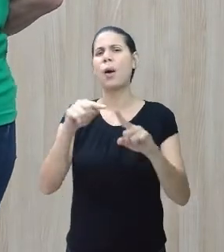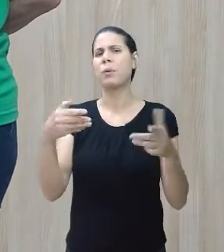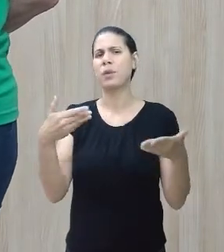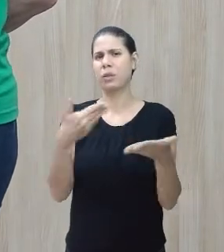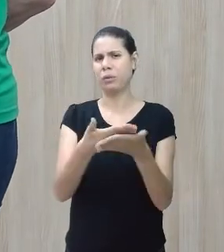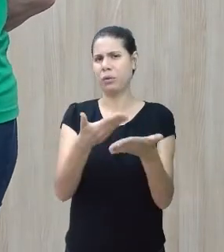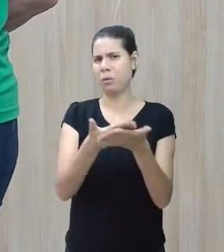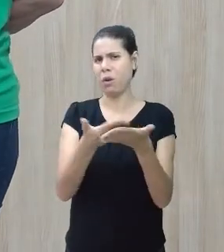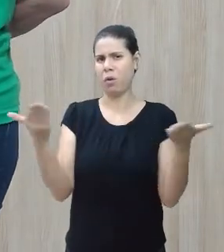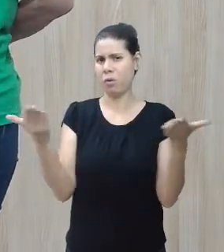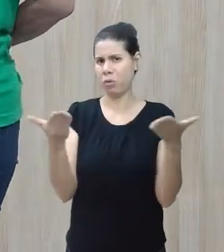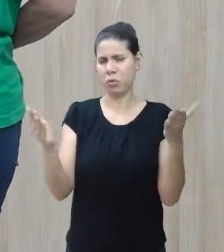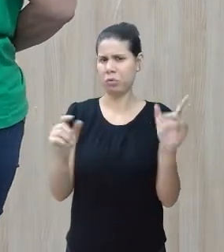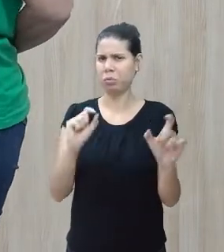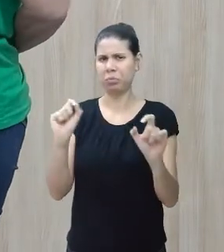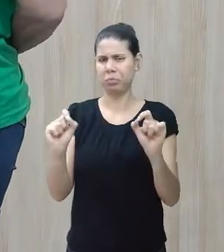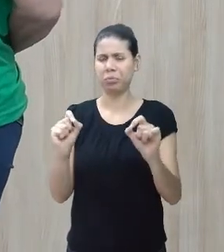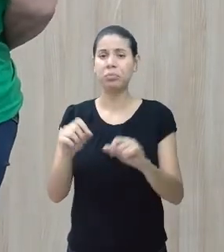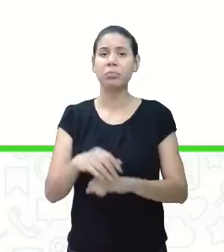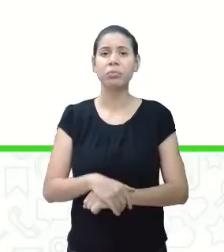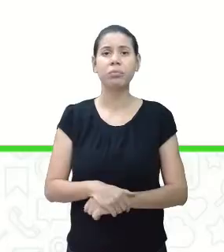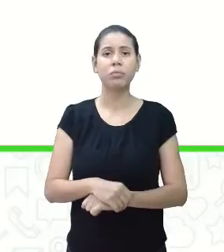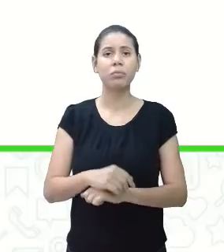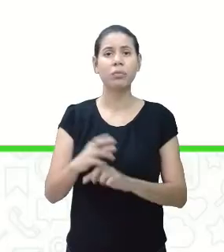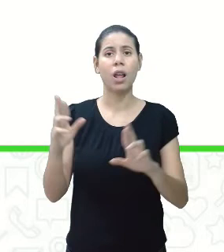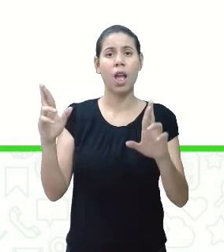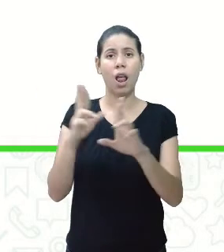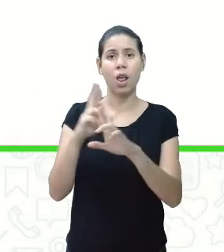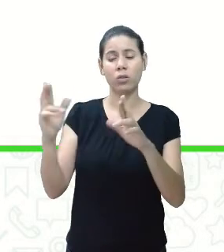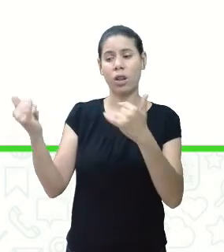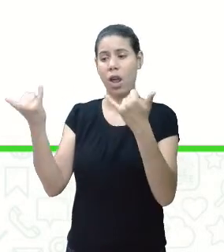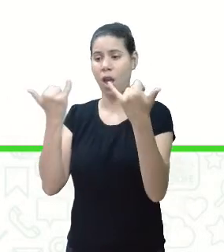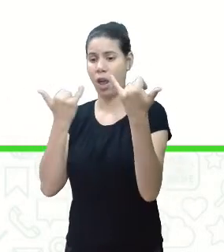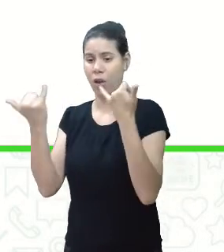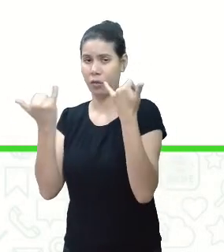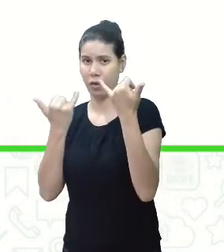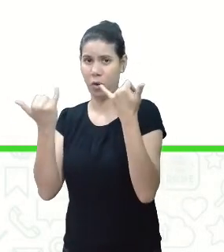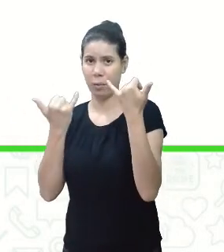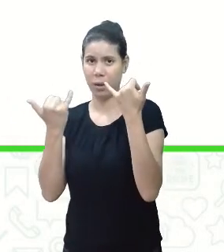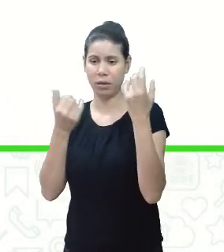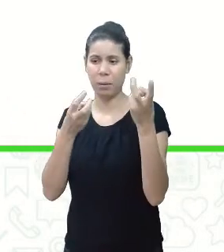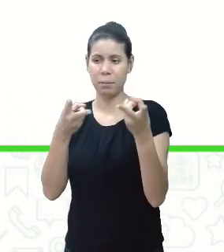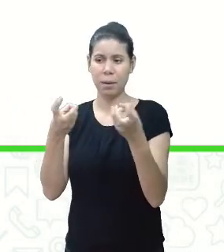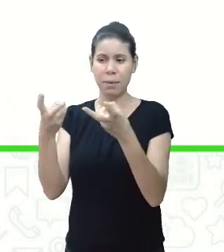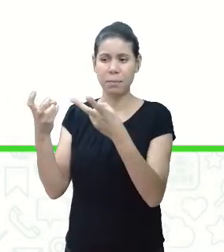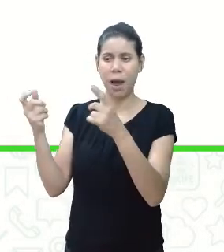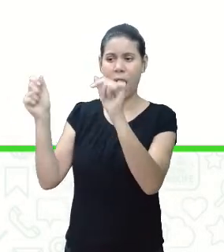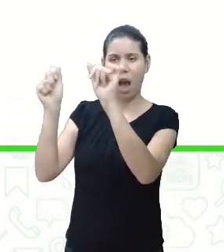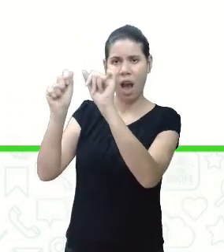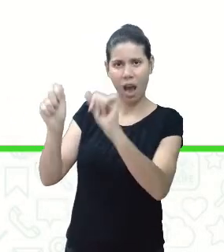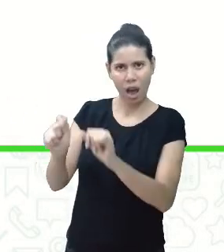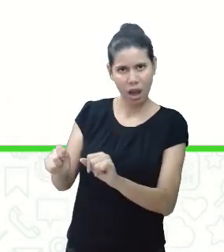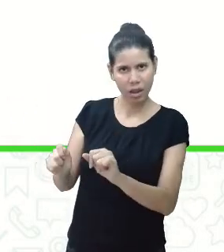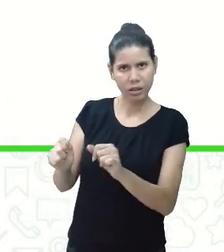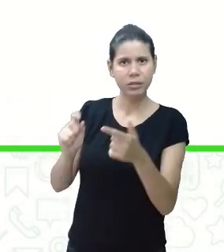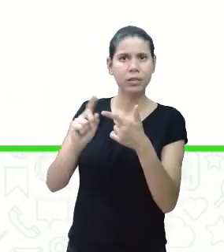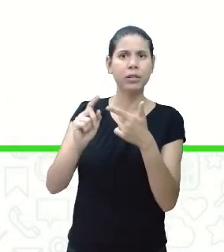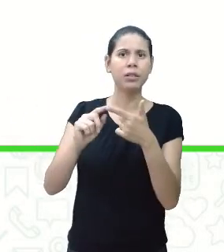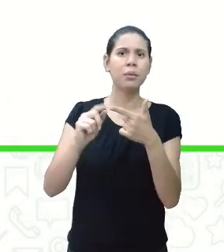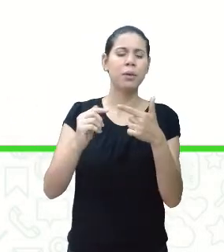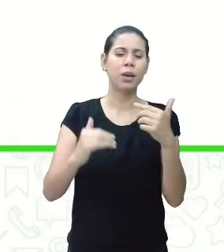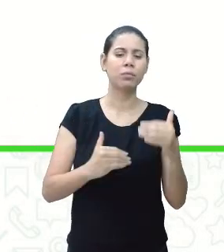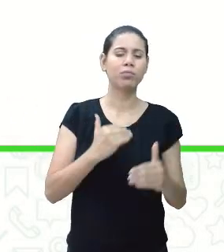Objetivos da nossa aula de hoje. Relacionar informações sobre concepções artísticas e procedimento